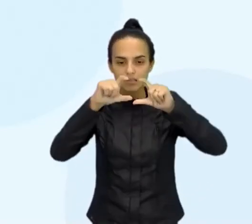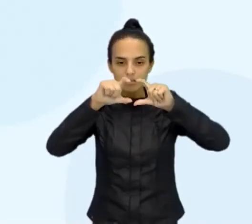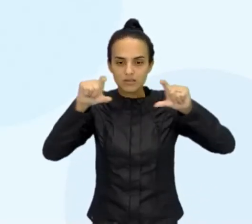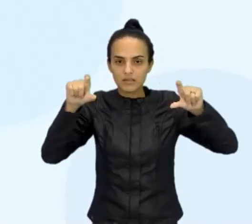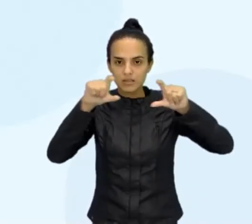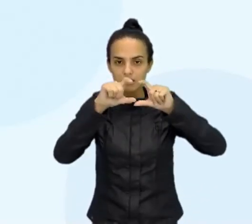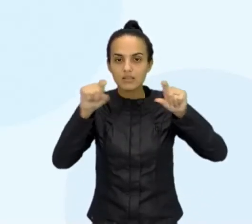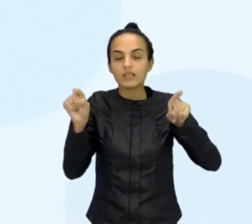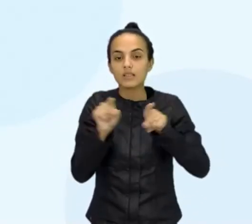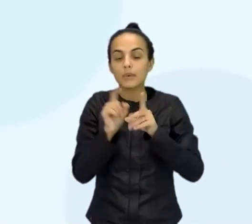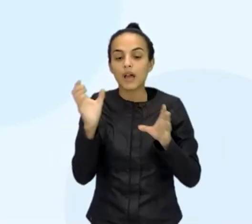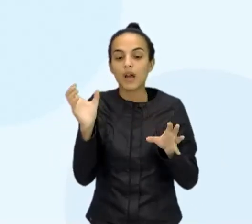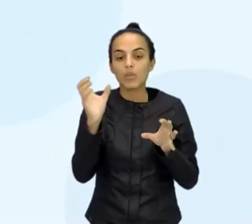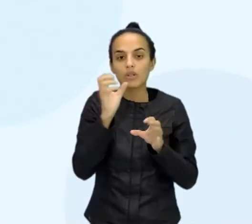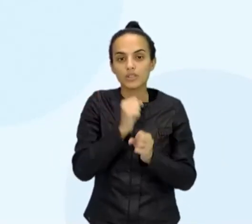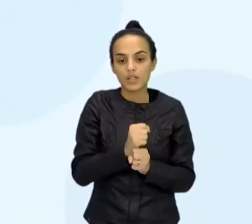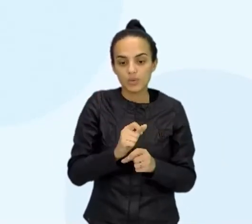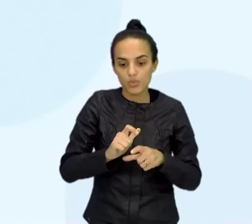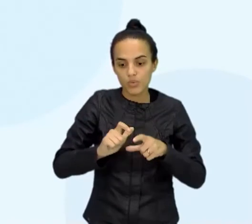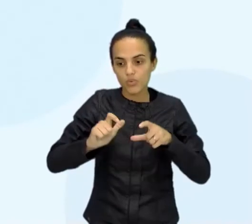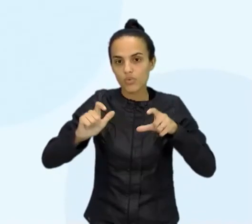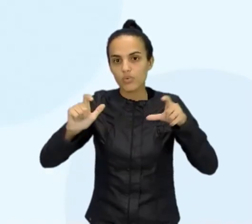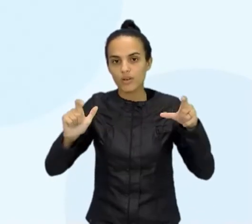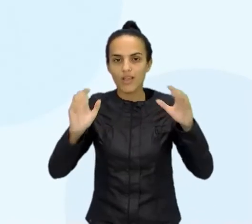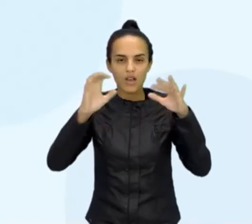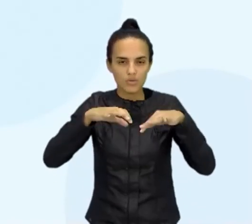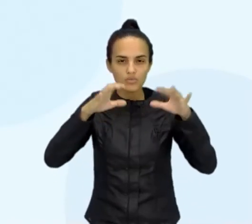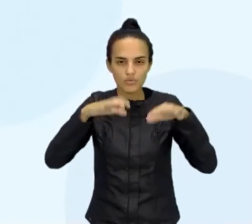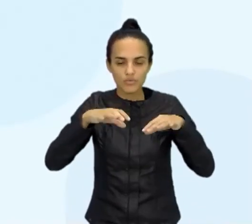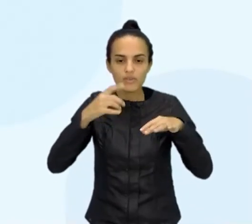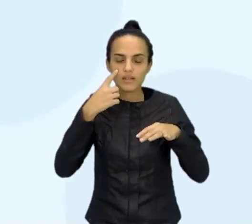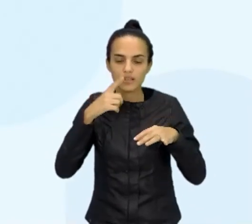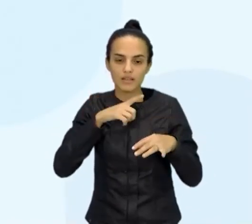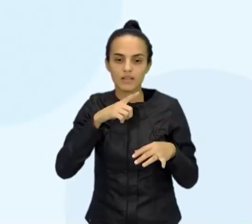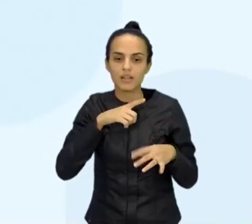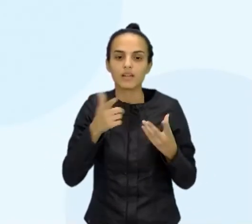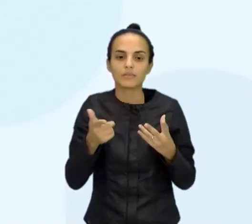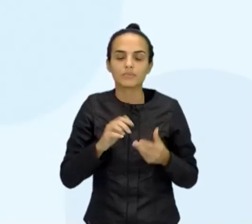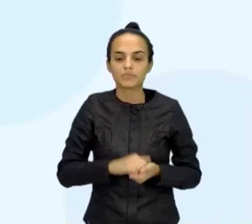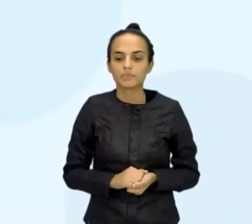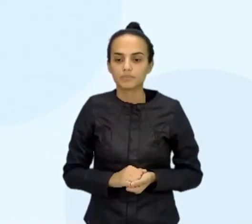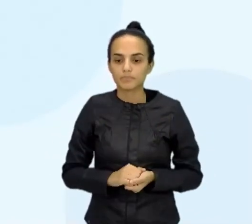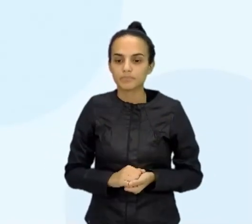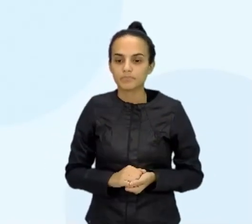a quantidade de aumento dessa chuva. Aqui do lado nós temos horizontal aí,